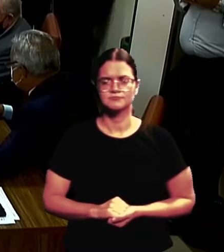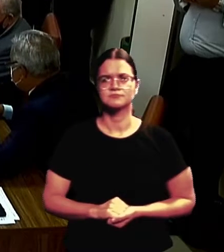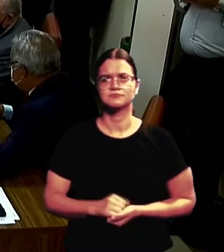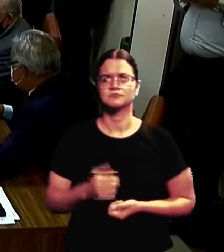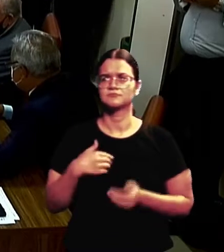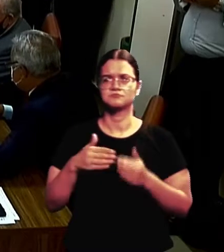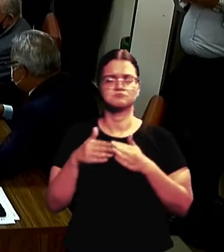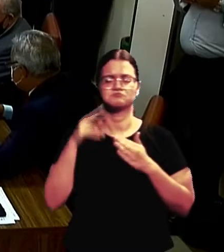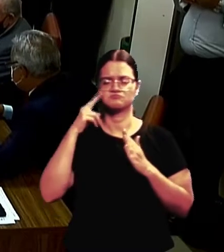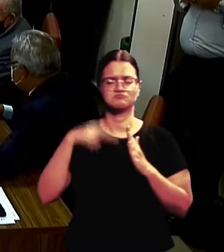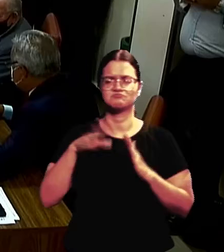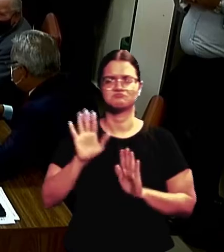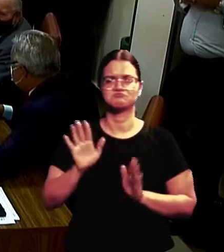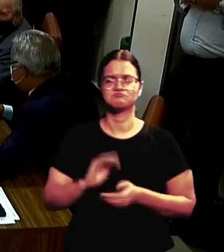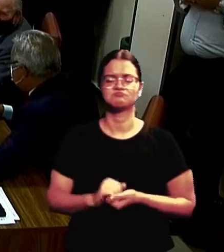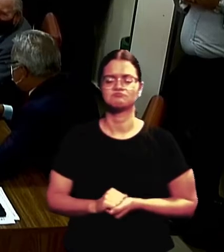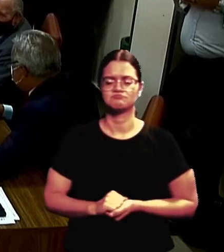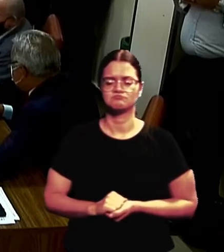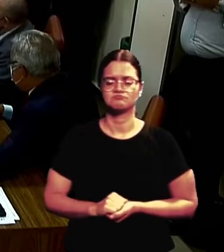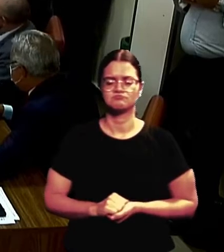Eu não vou pedir vista, não.